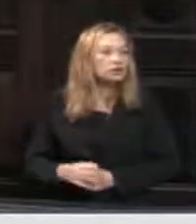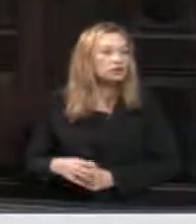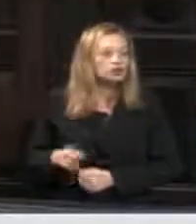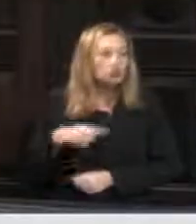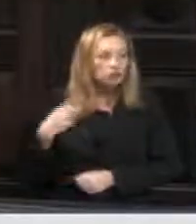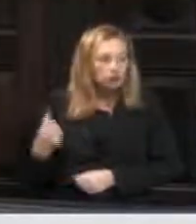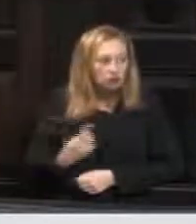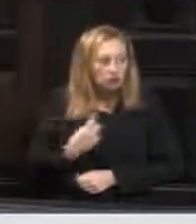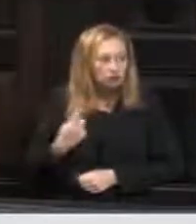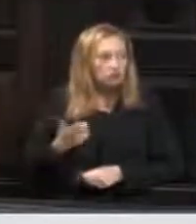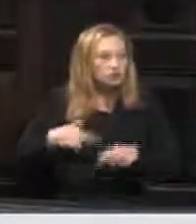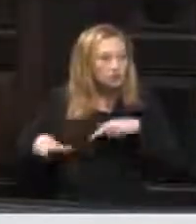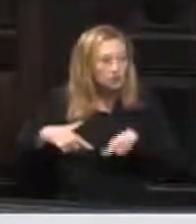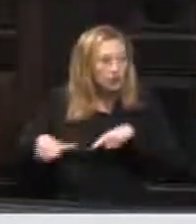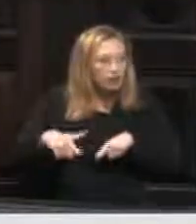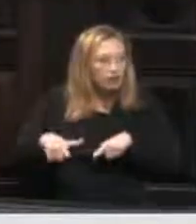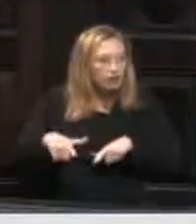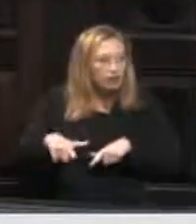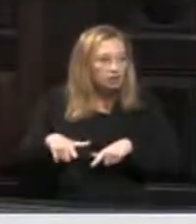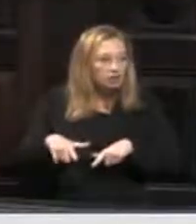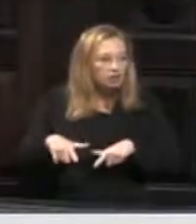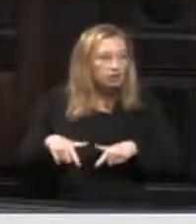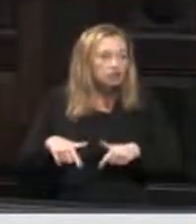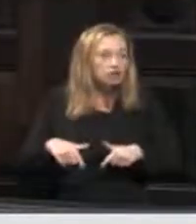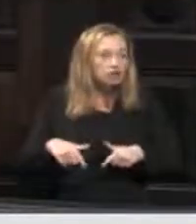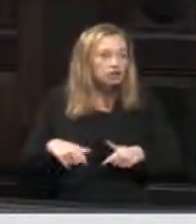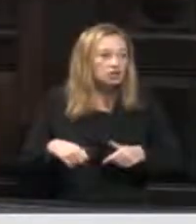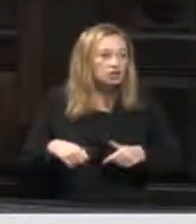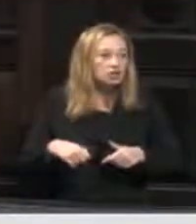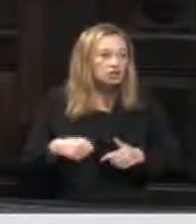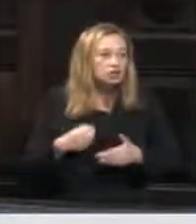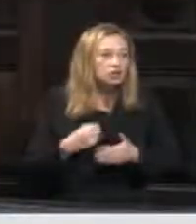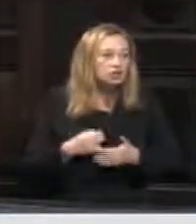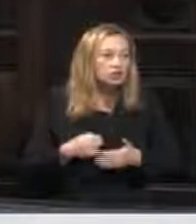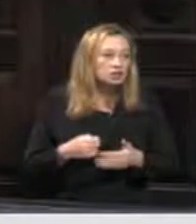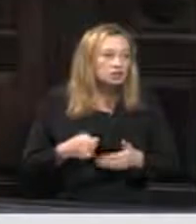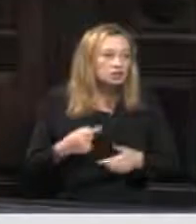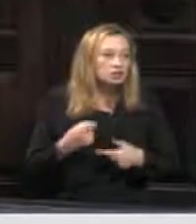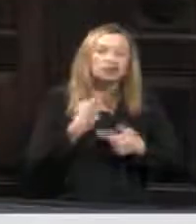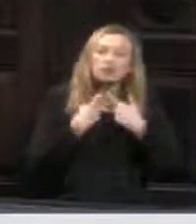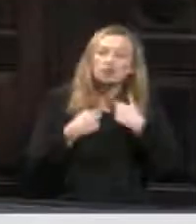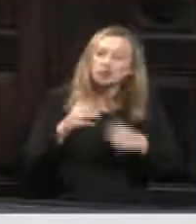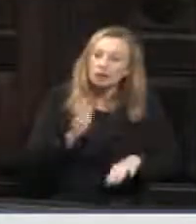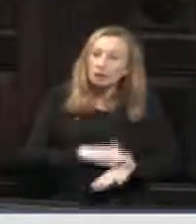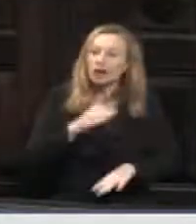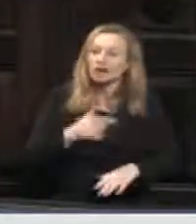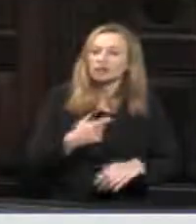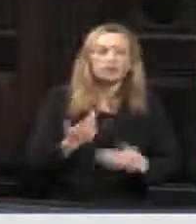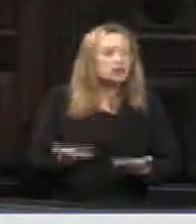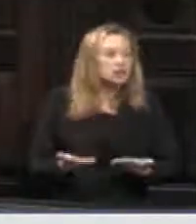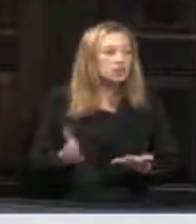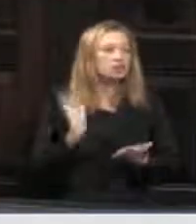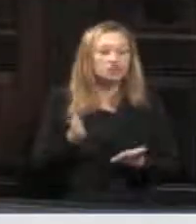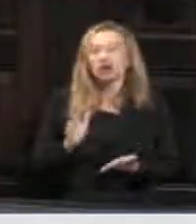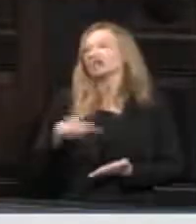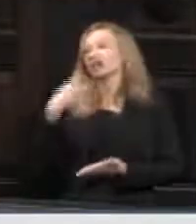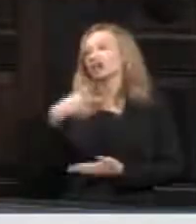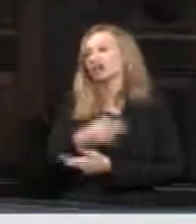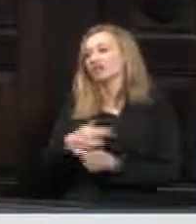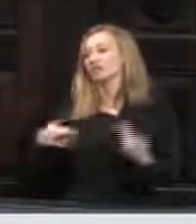mandato vai buscar exatamente essa essência. Eu já disse aqui muitas